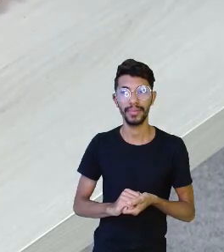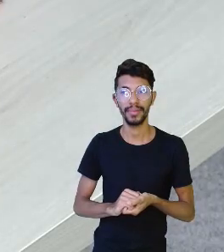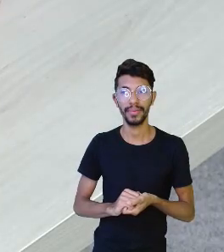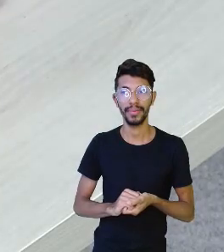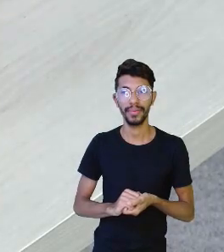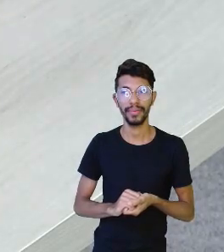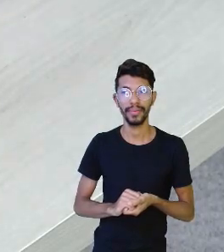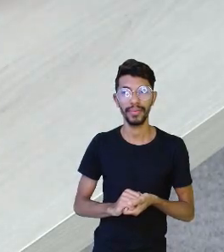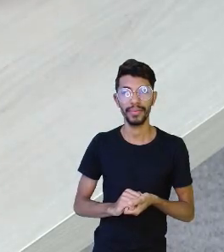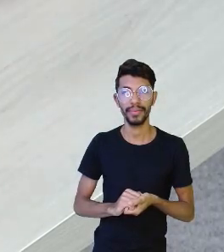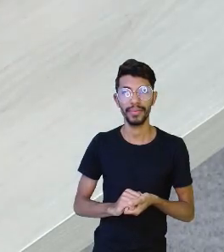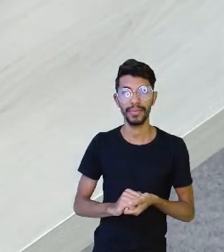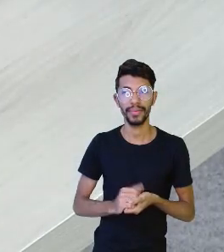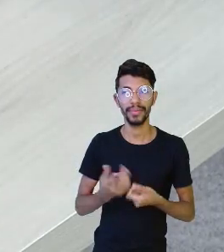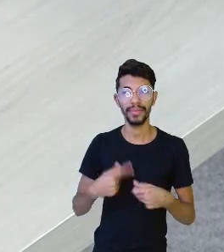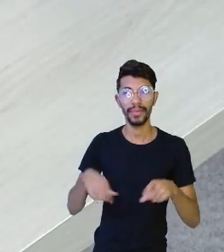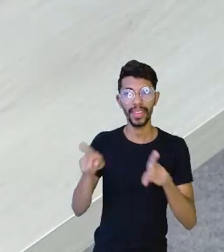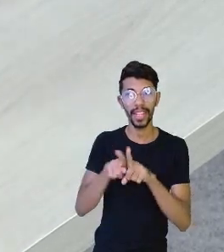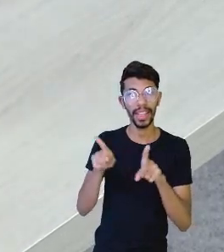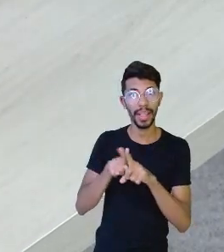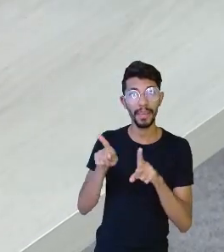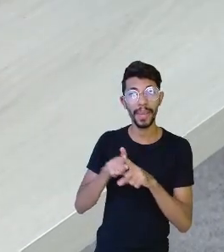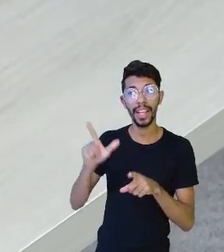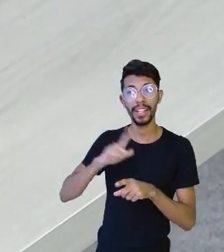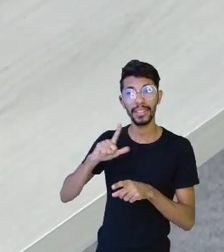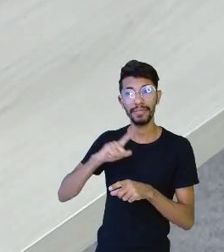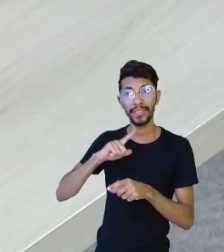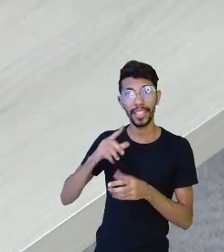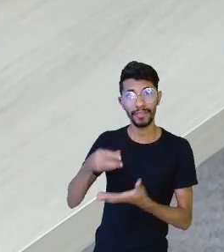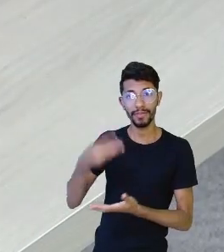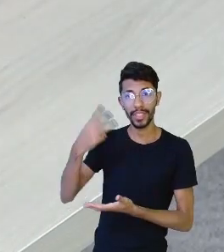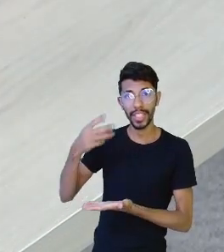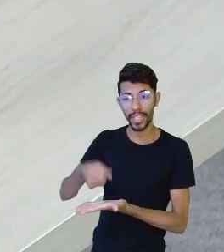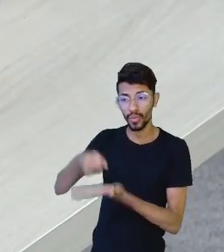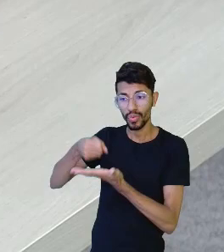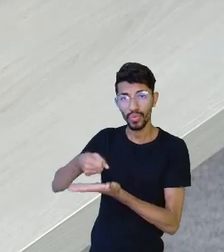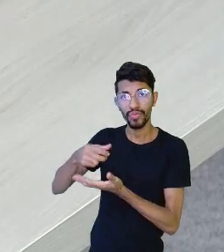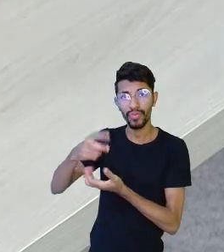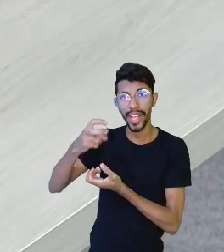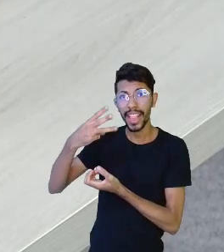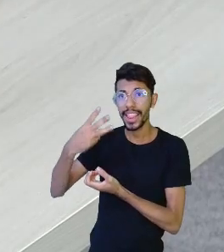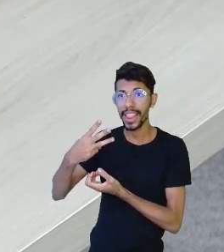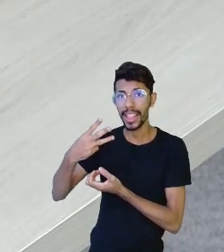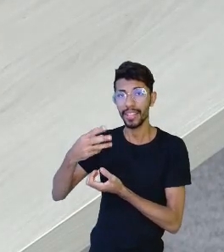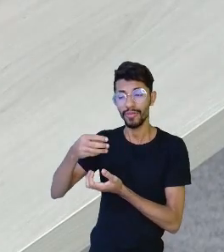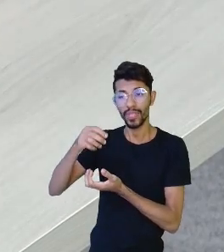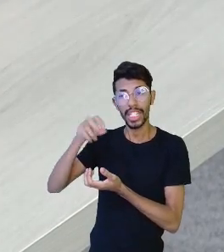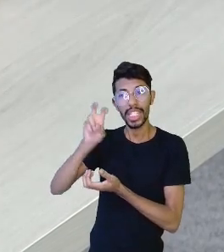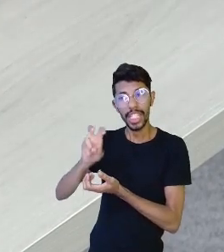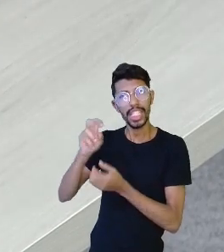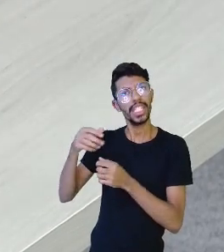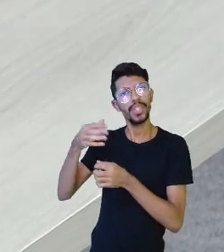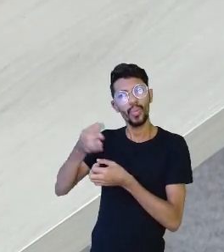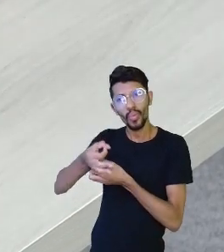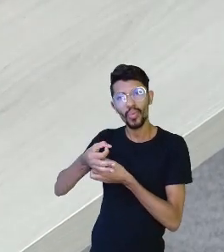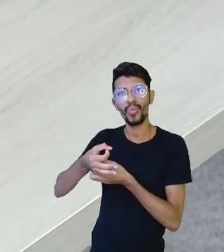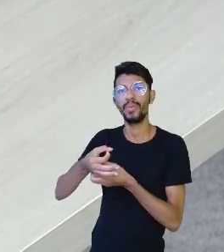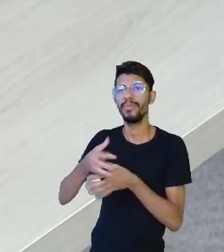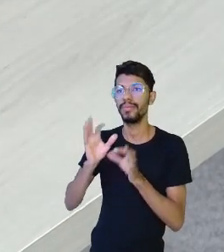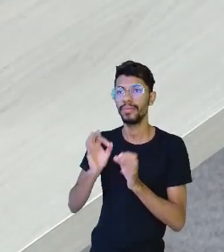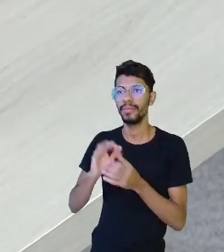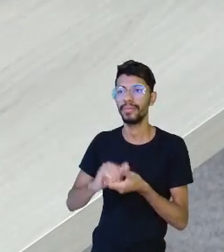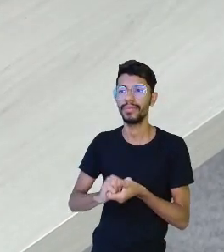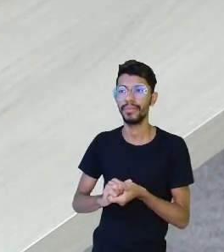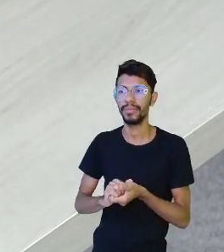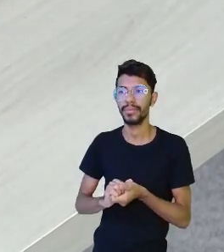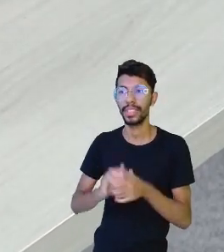E aqui também eu tenho 5 tampinhas no terceiro saco. Então, eu